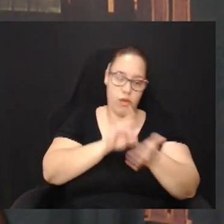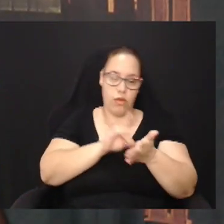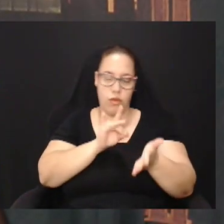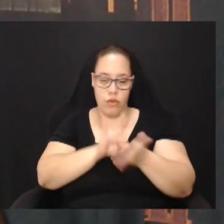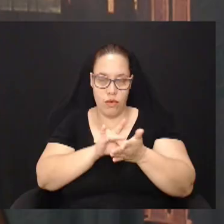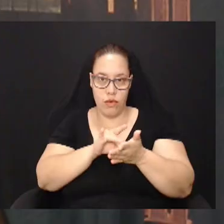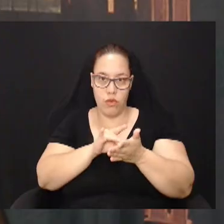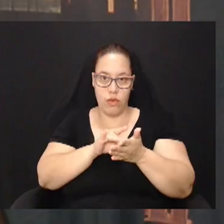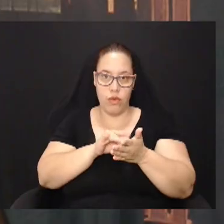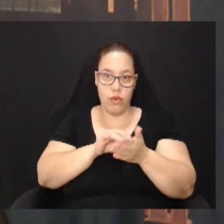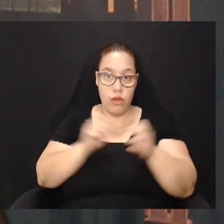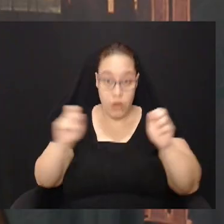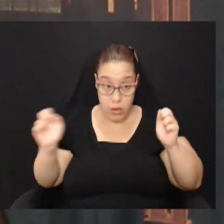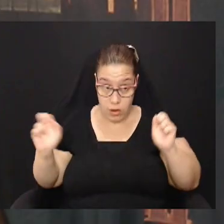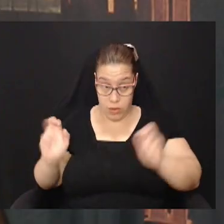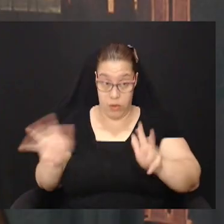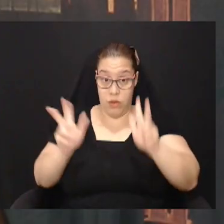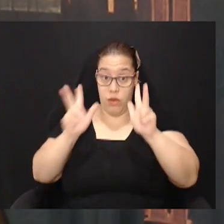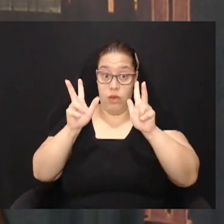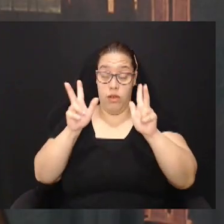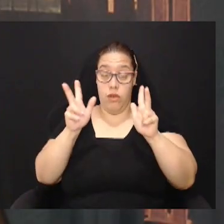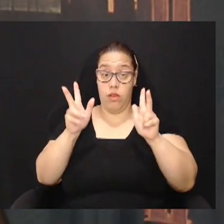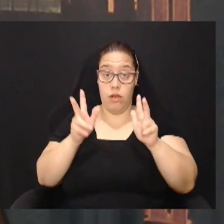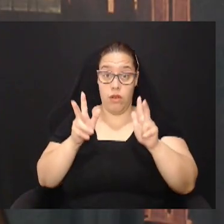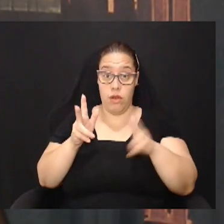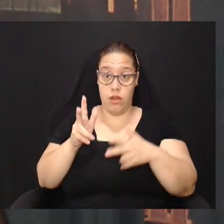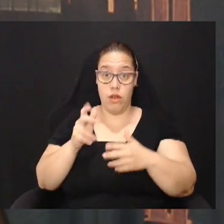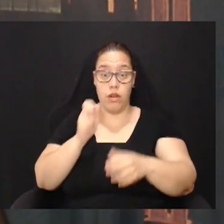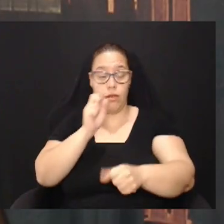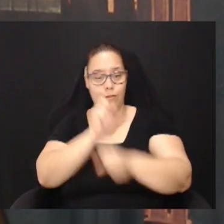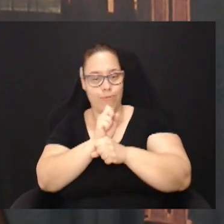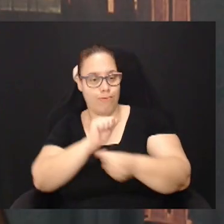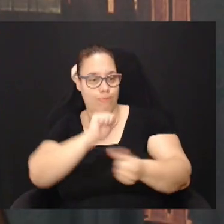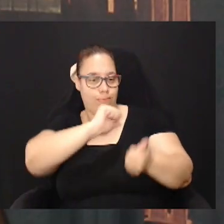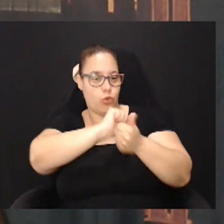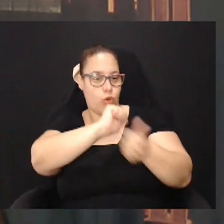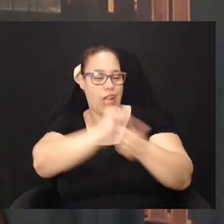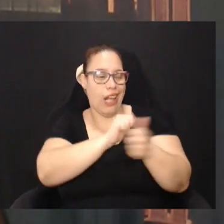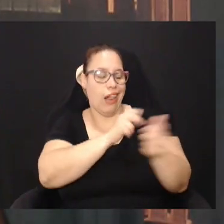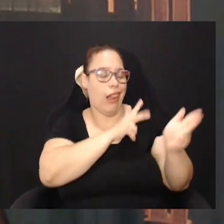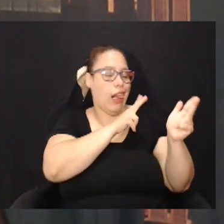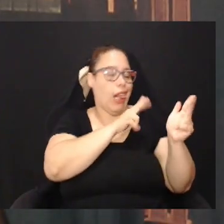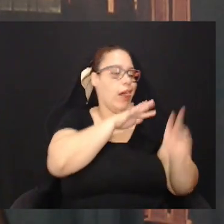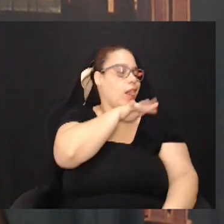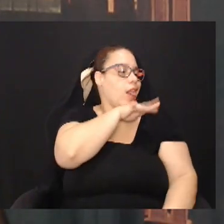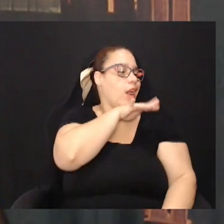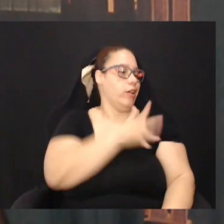alerta, então você vai ficar ligado, você interrompe a qualidade do teu sono e você não consegue,